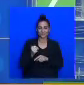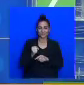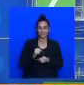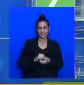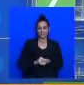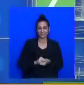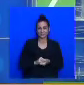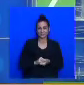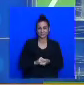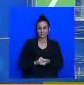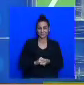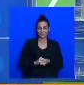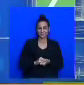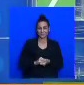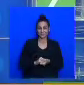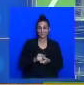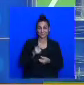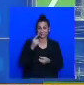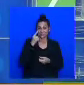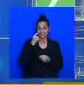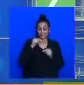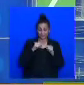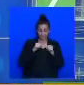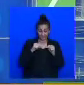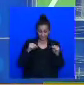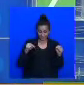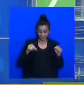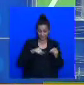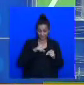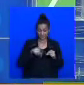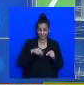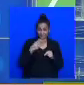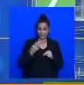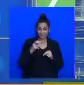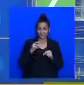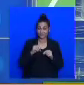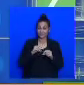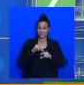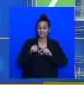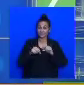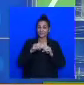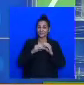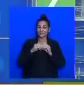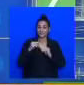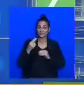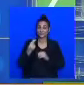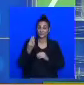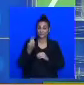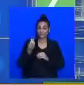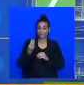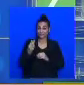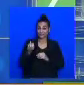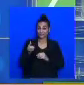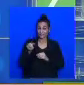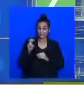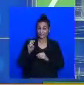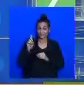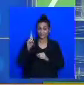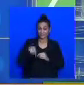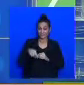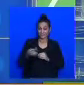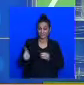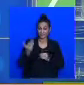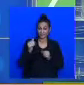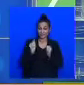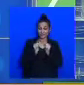Cinza, 78. E os 20 números sorteados no concurso 2365 da Lotomania foram... Confira